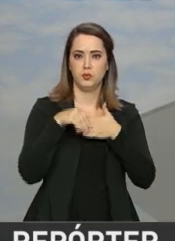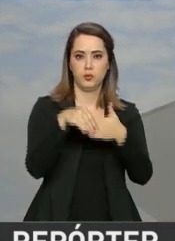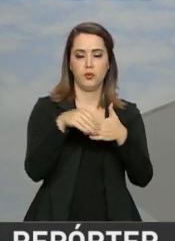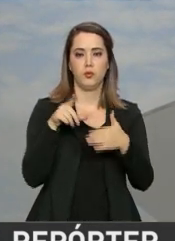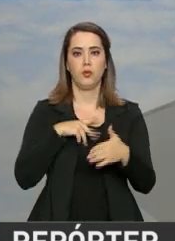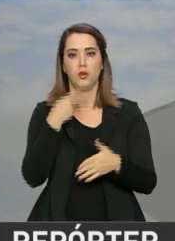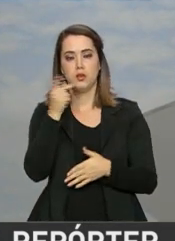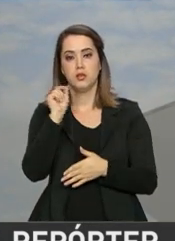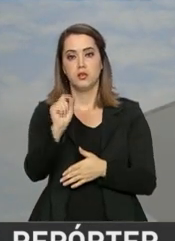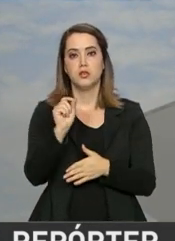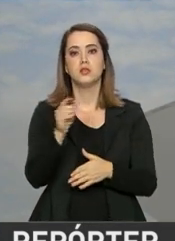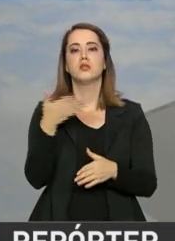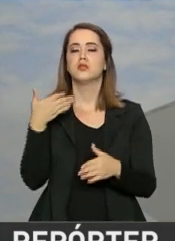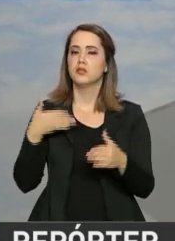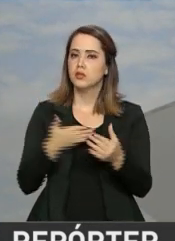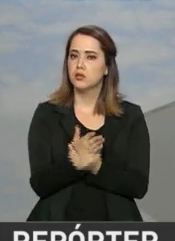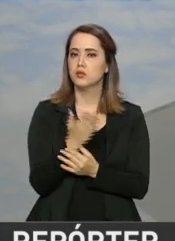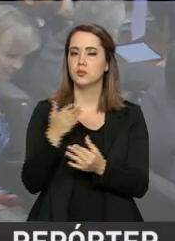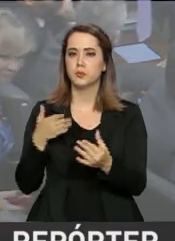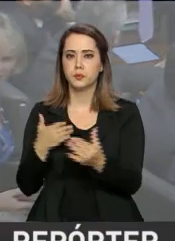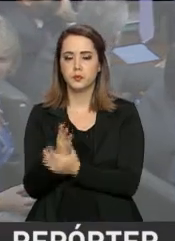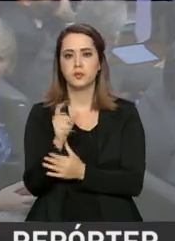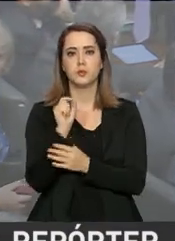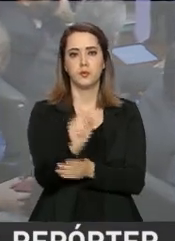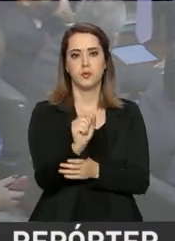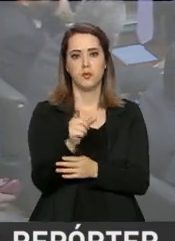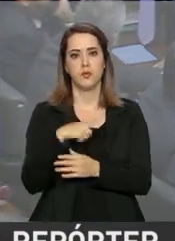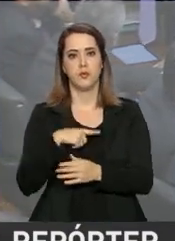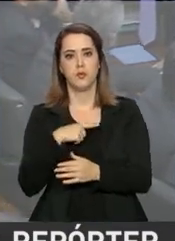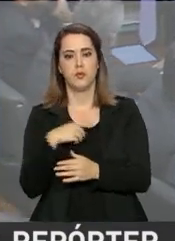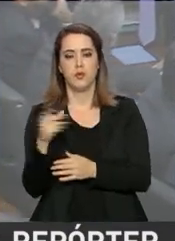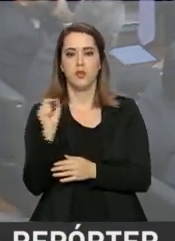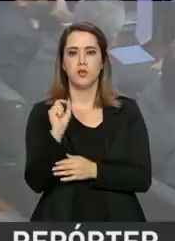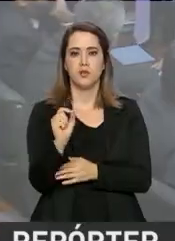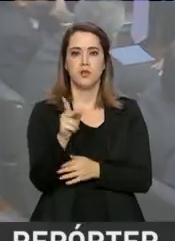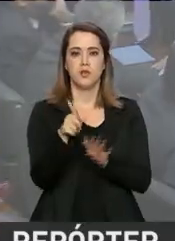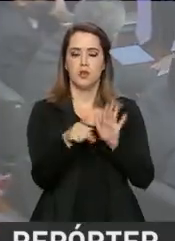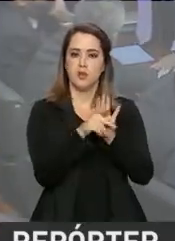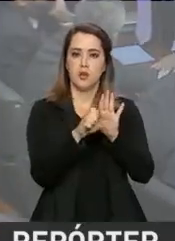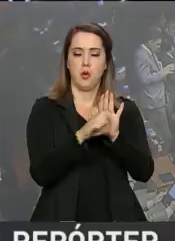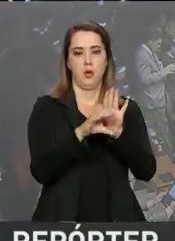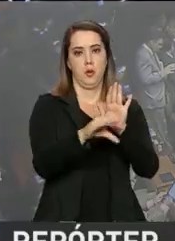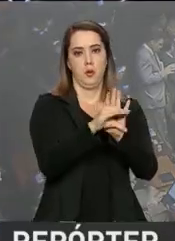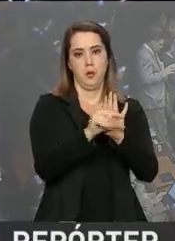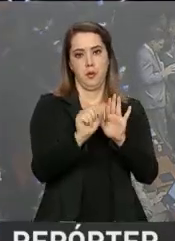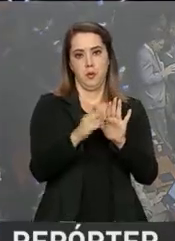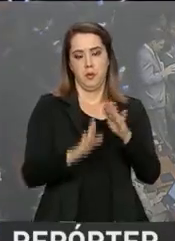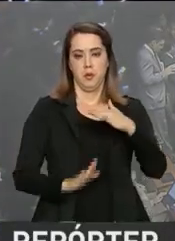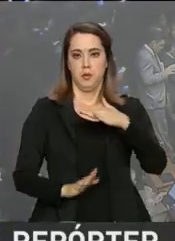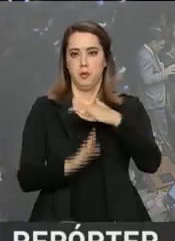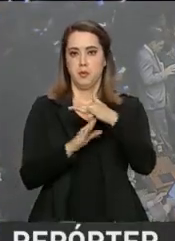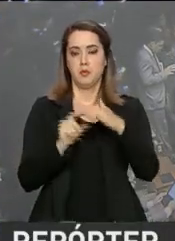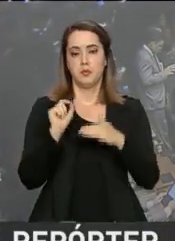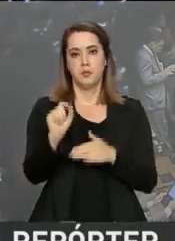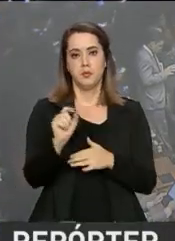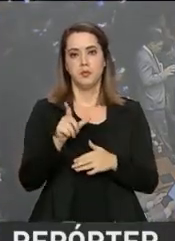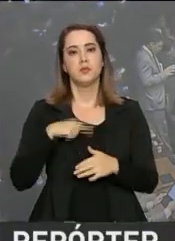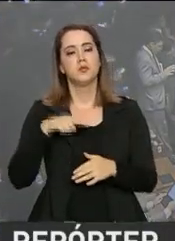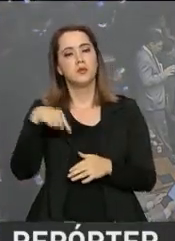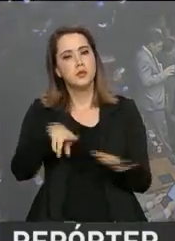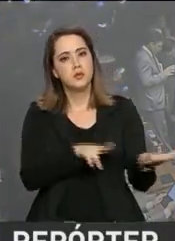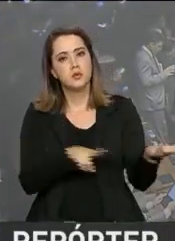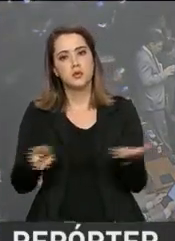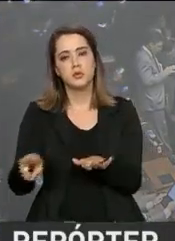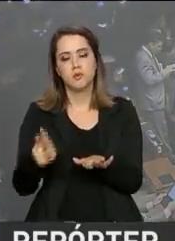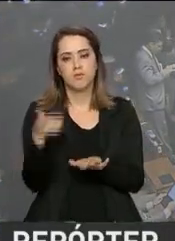comissão de constituição e justiça da câmara parecer sobre a PEC que limita os gastos públicos esta semana para que ela